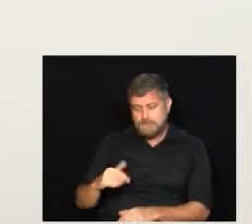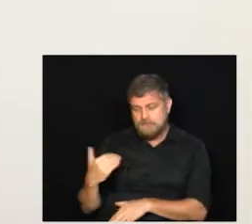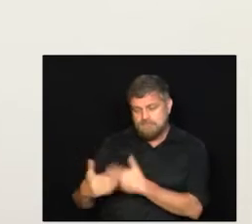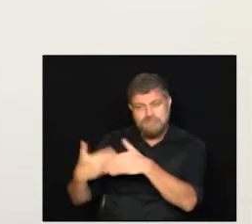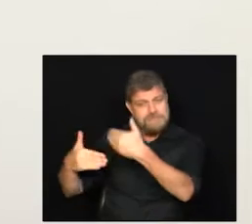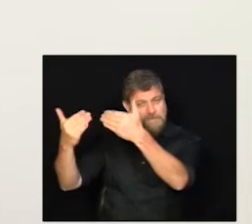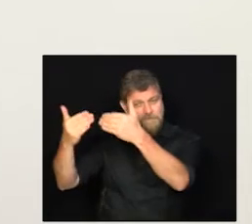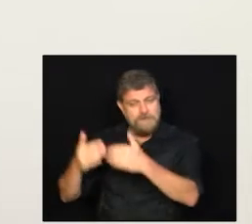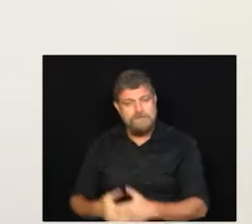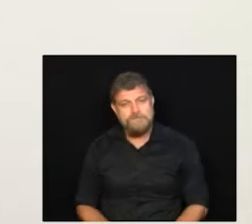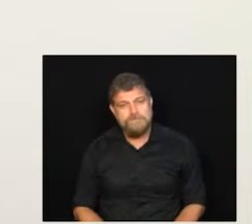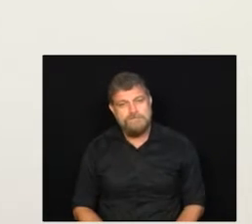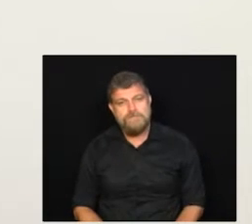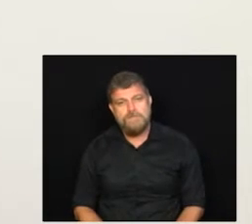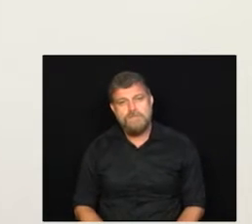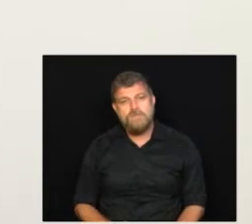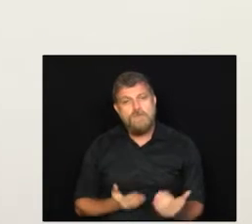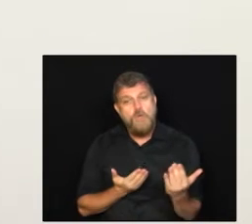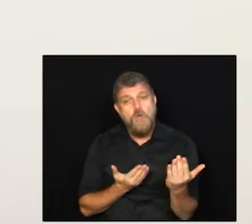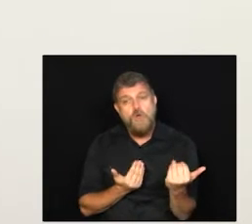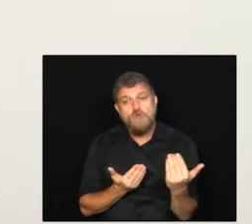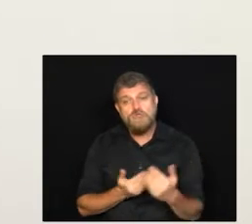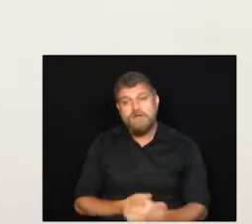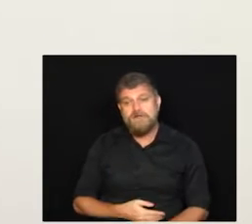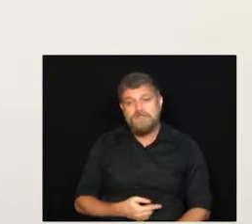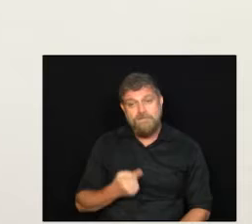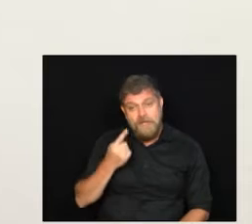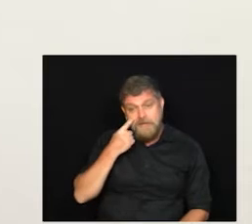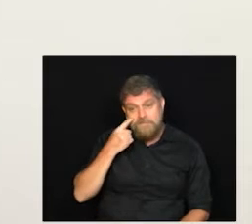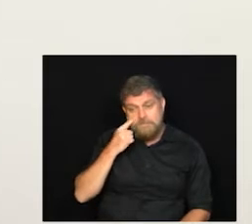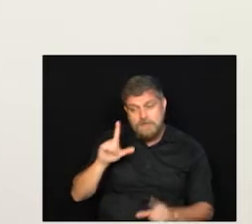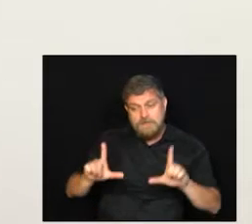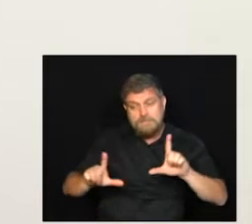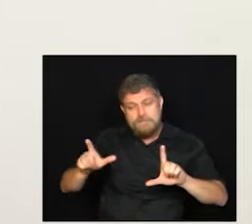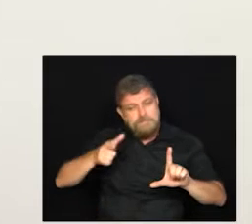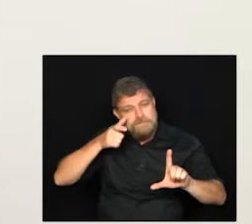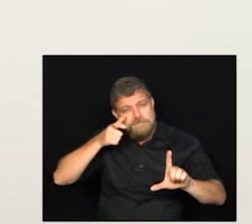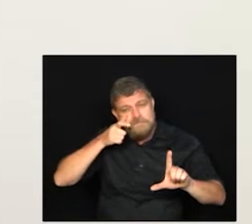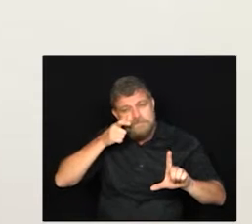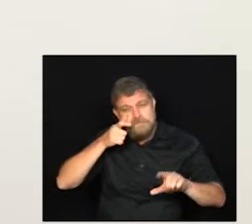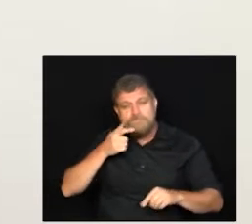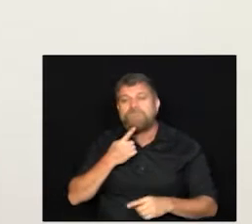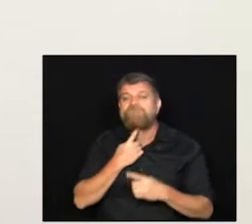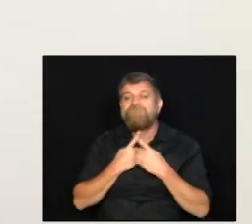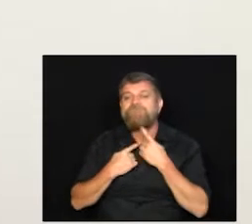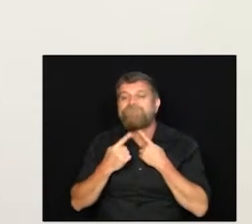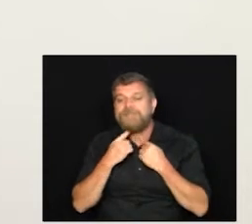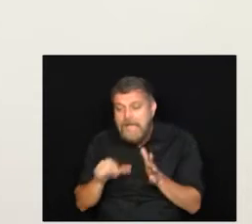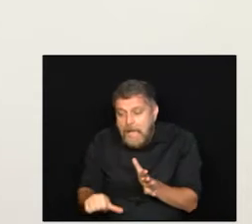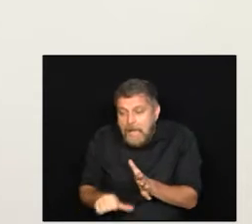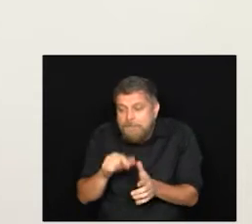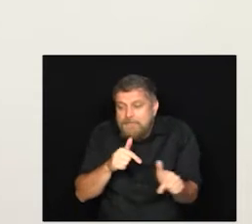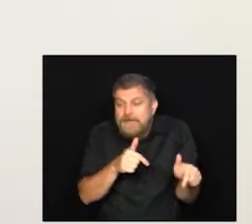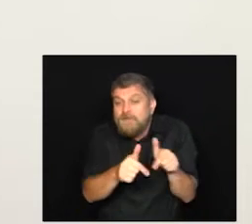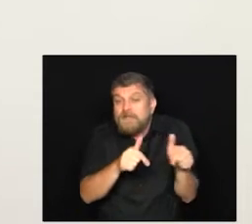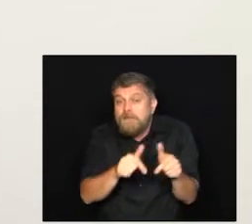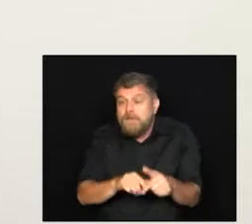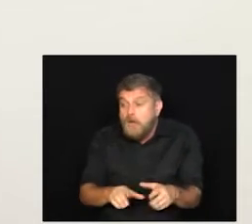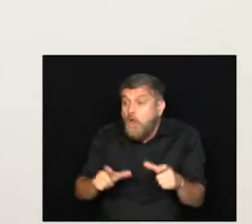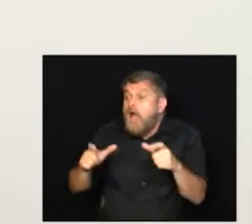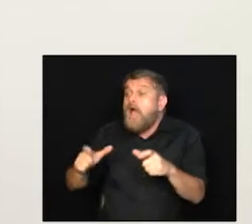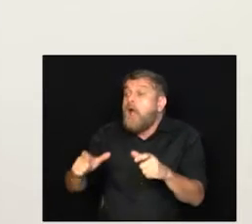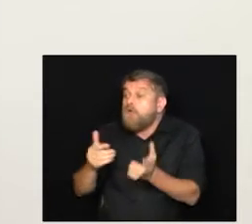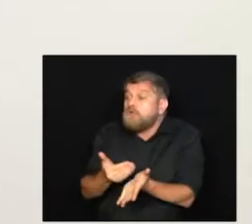mesmo. E aí o jovem que estiver assistindo essa entrevista, tiver ficado interessado em ter sua primeira vaga, onde ele tem que ir, por